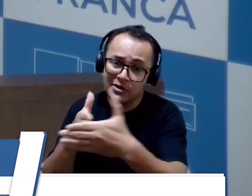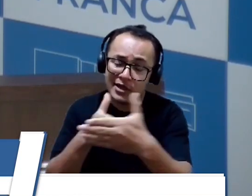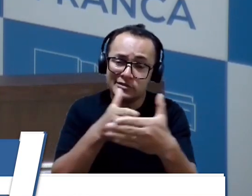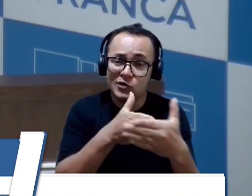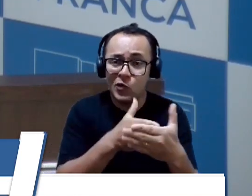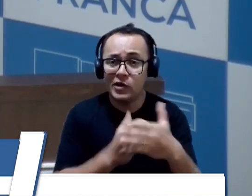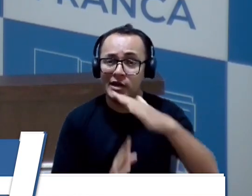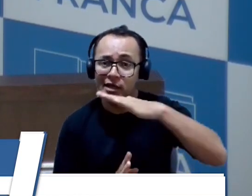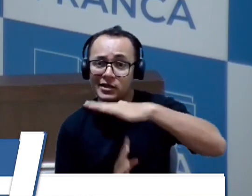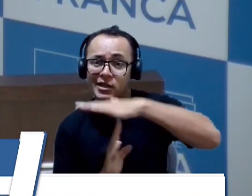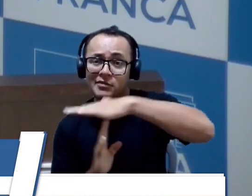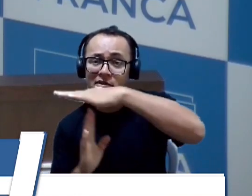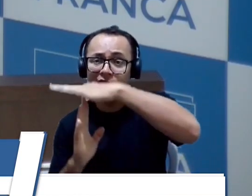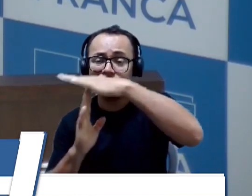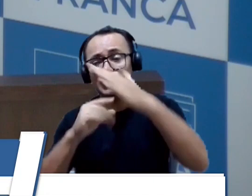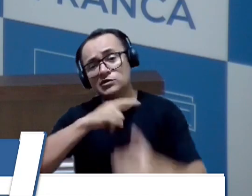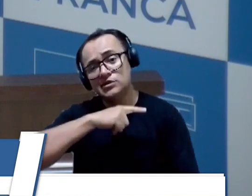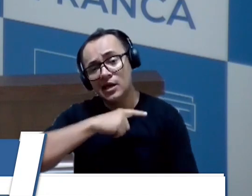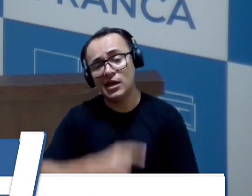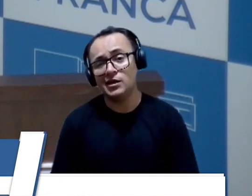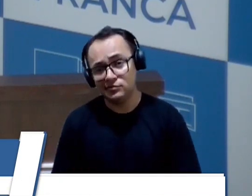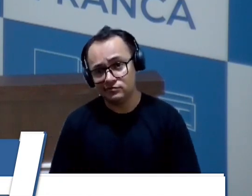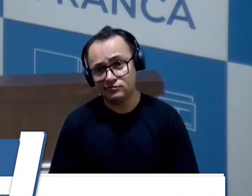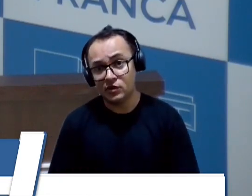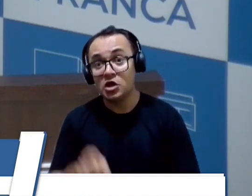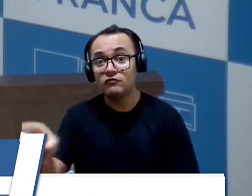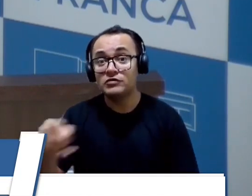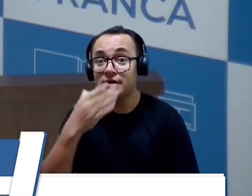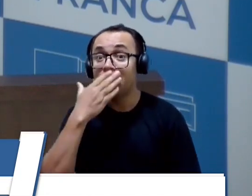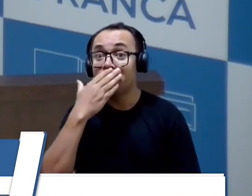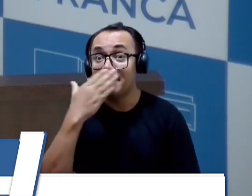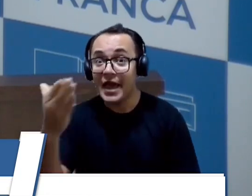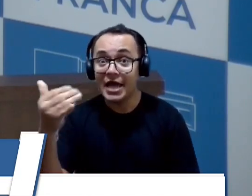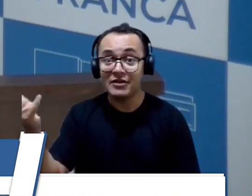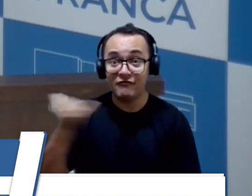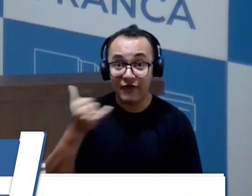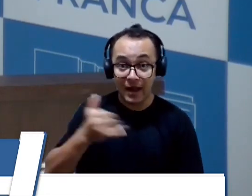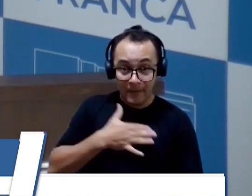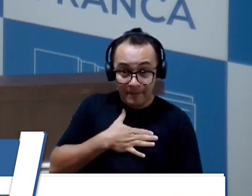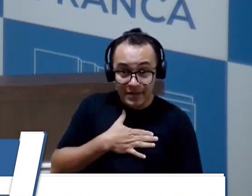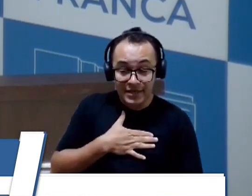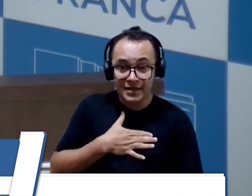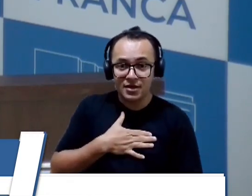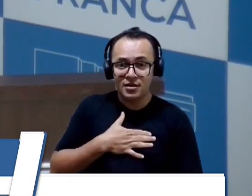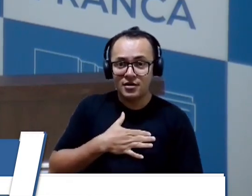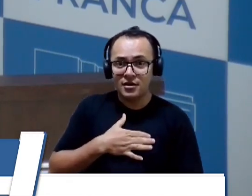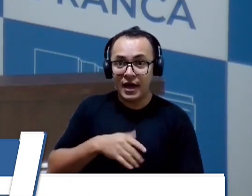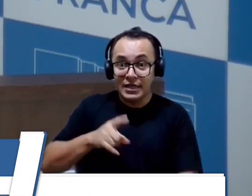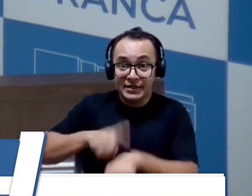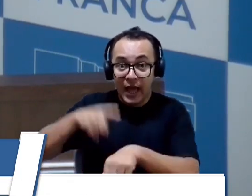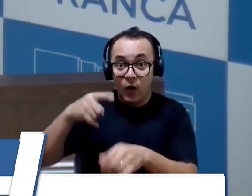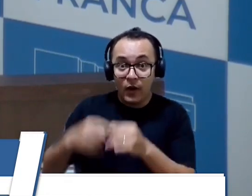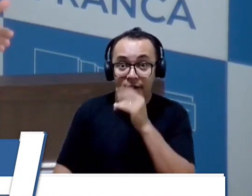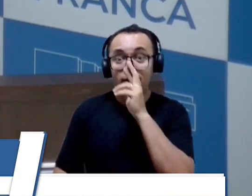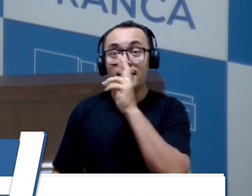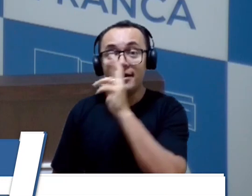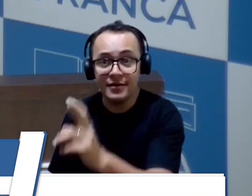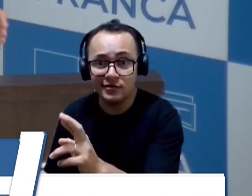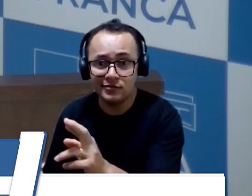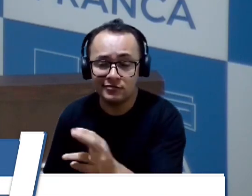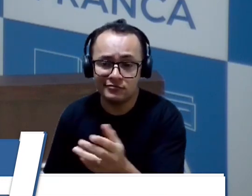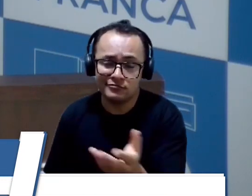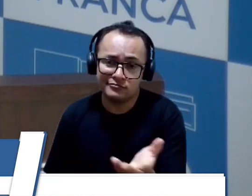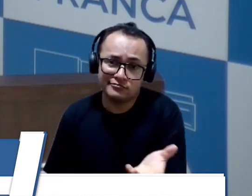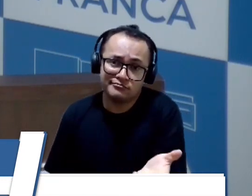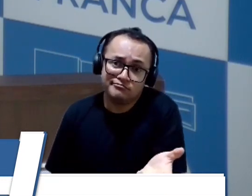é coisas que você pede a gente, que a gente vai atender de um dia para o outro. Ou, aliás, nem